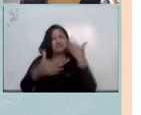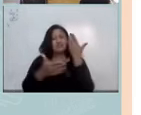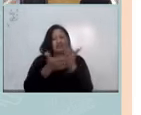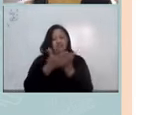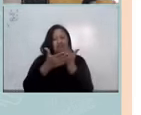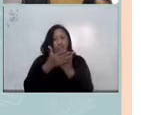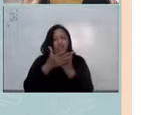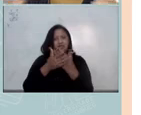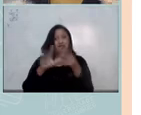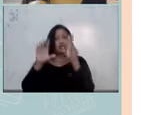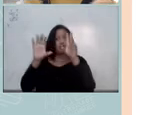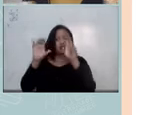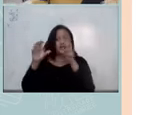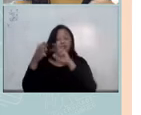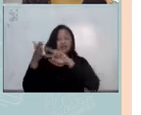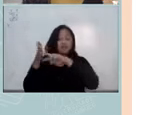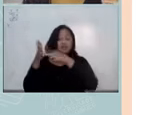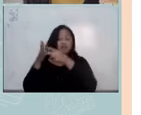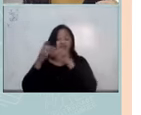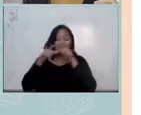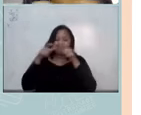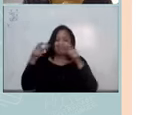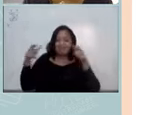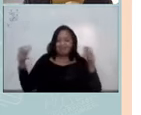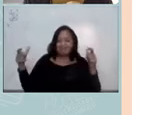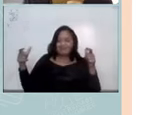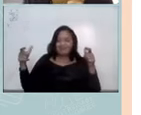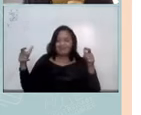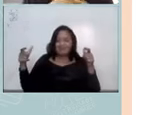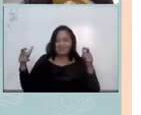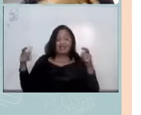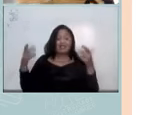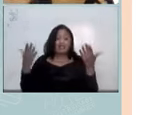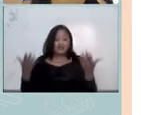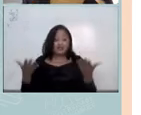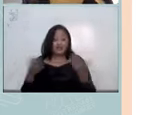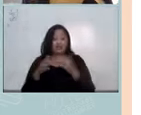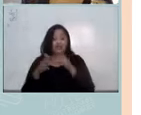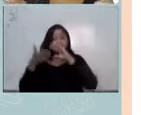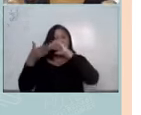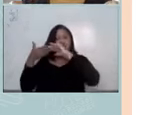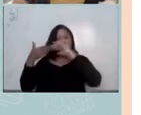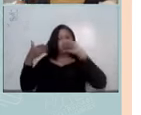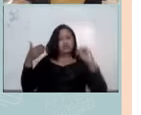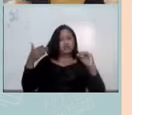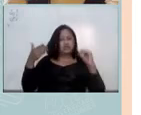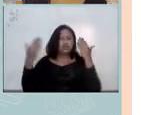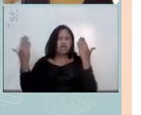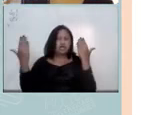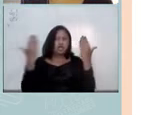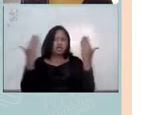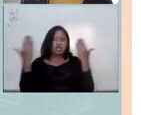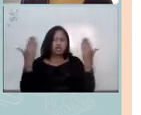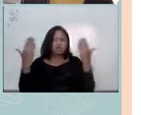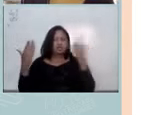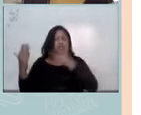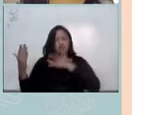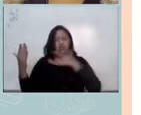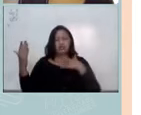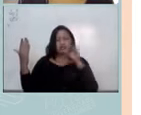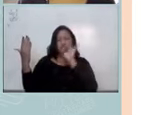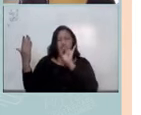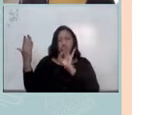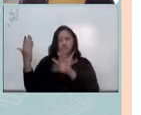amplo. E aí foi se desmistificando um pouco isso, foi se tirando essa relação de que a saúde seria apenas